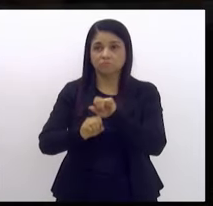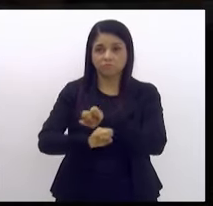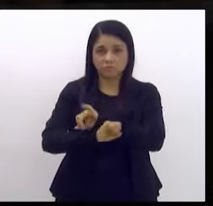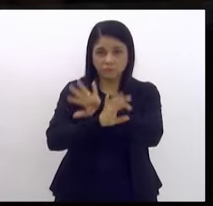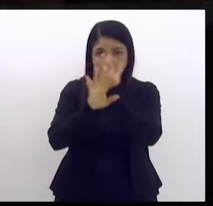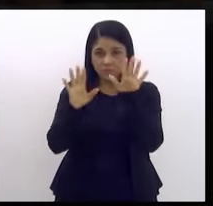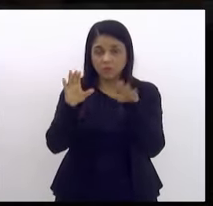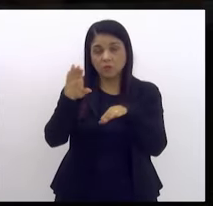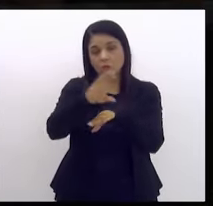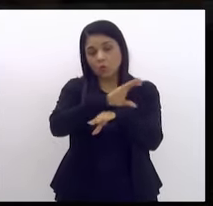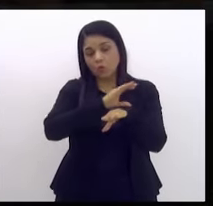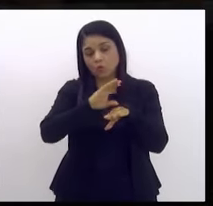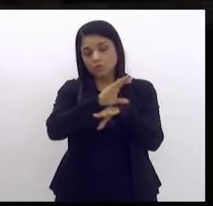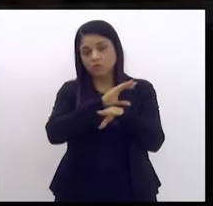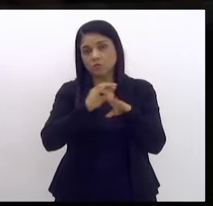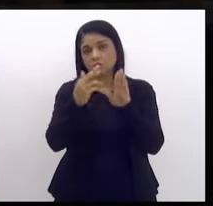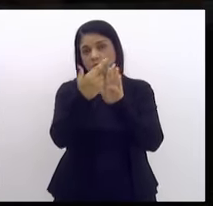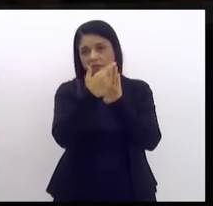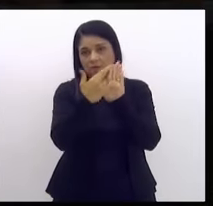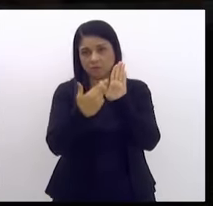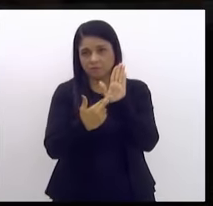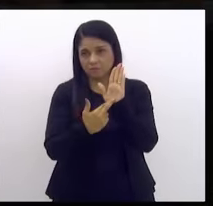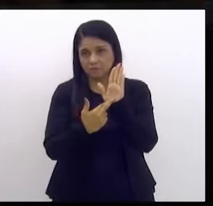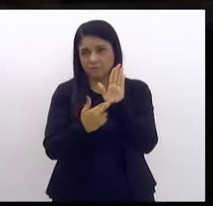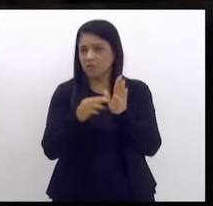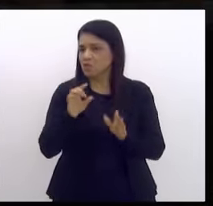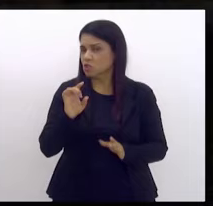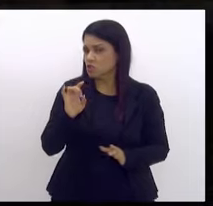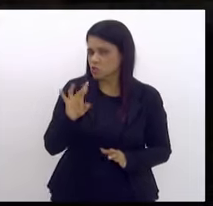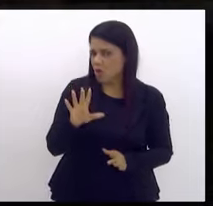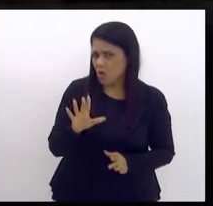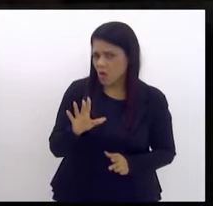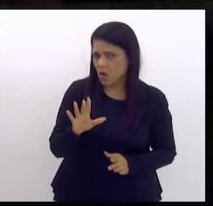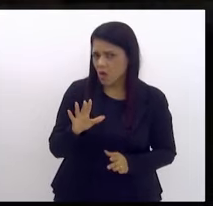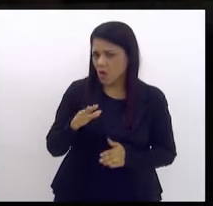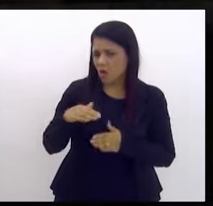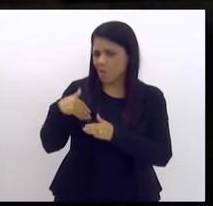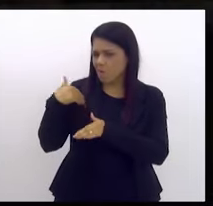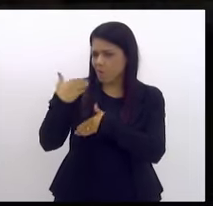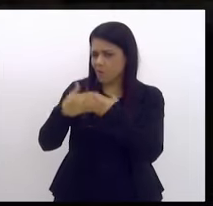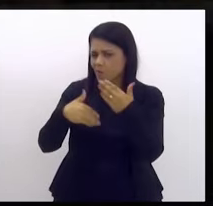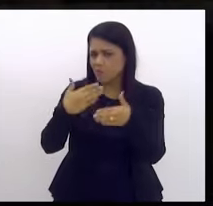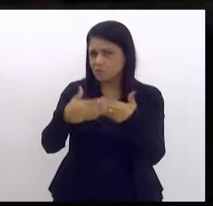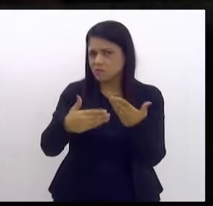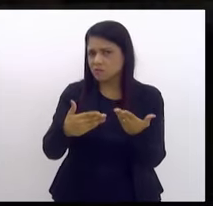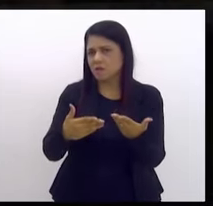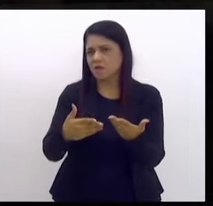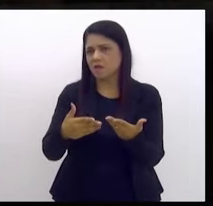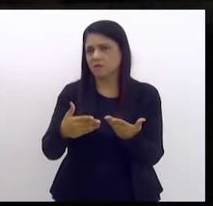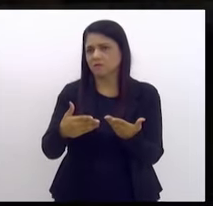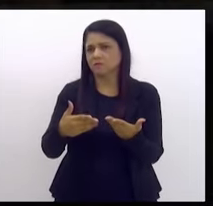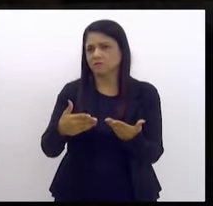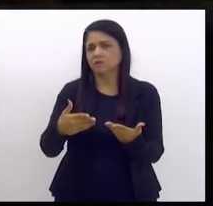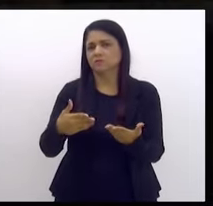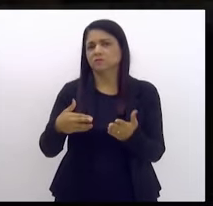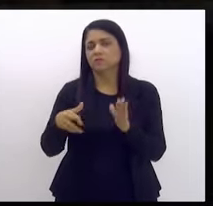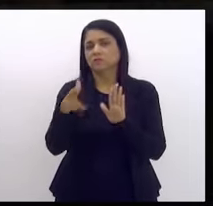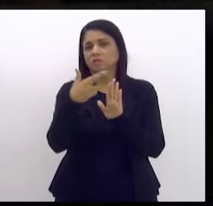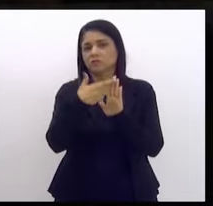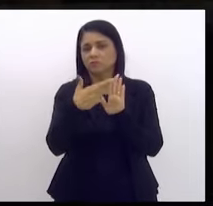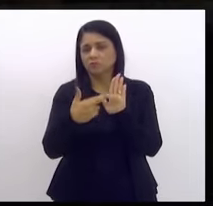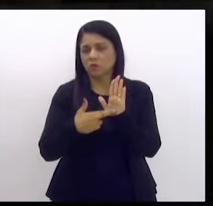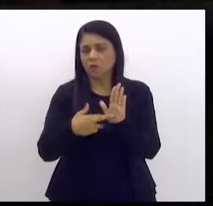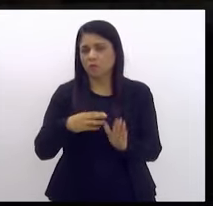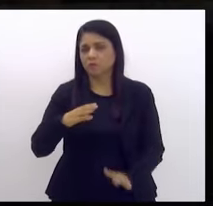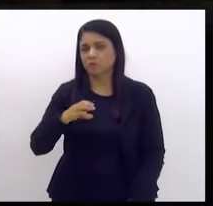própria constituição da norma culta. Ela não existe por si só. O processo de construção da norma culta, das normas cultas é um processo